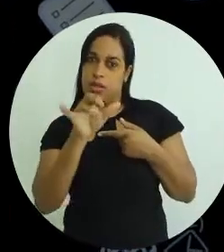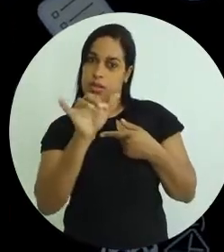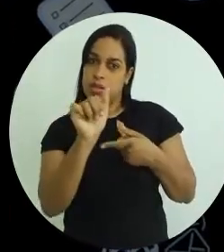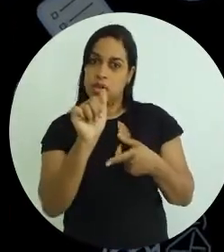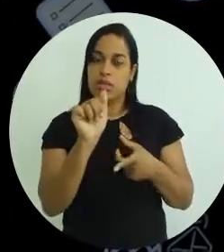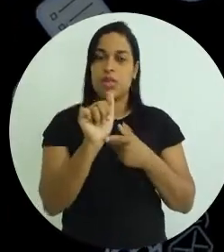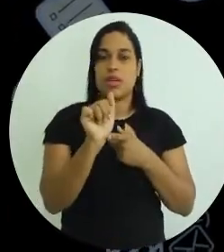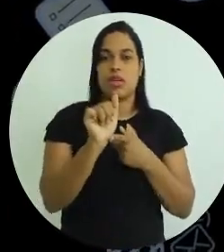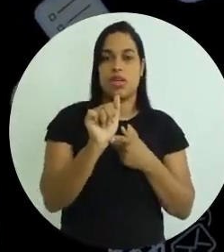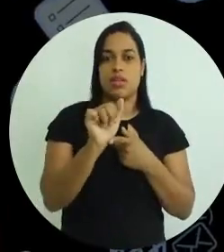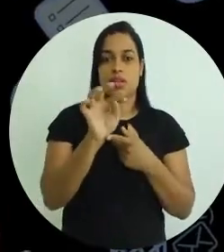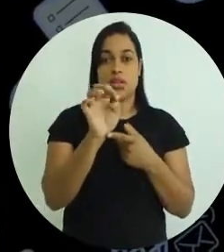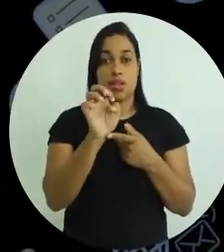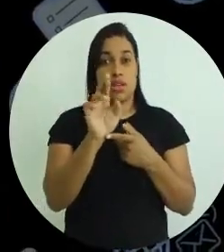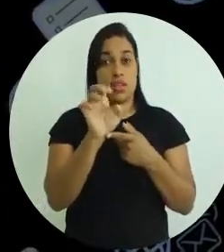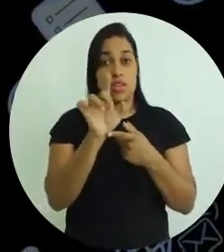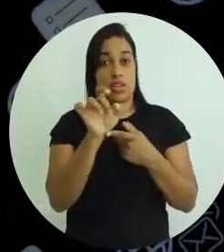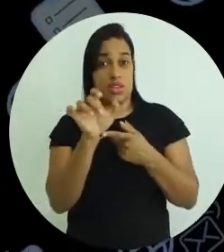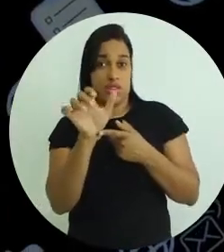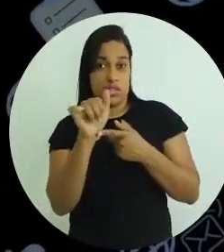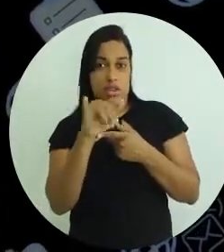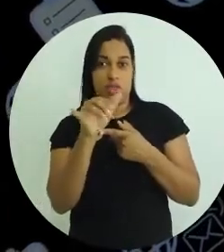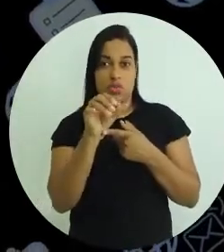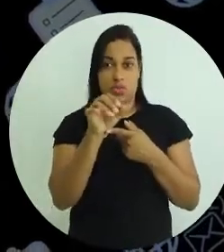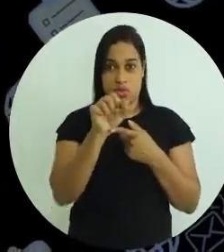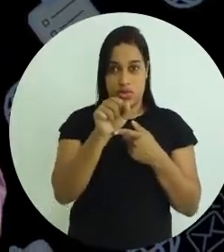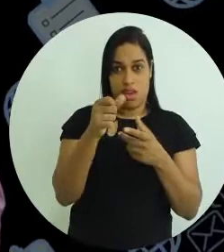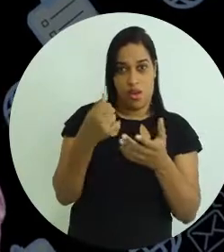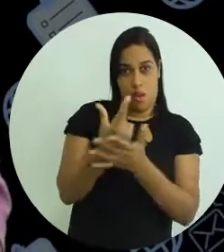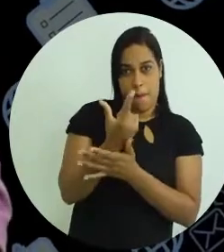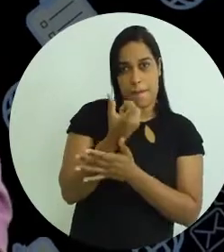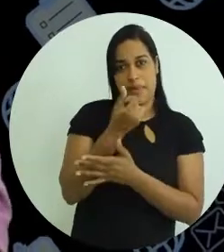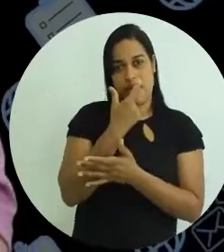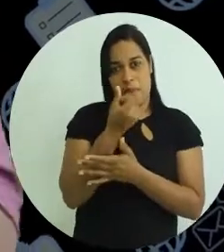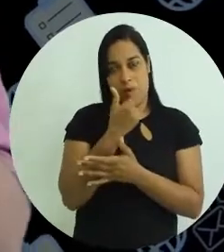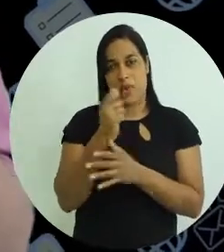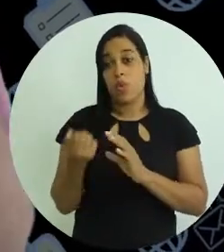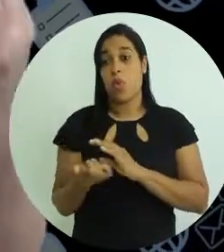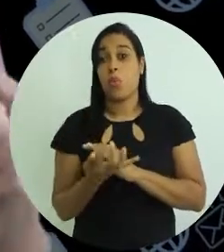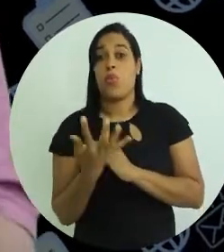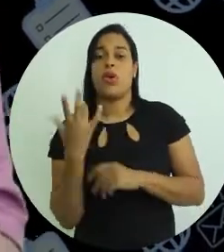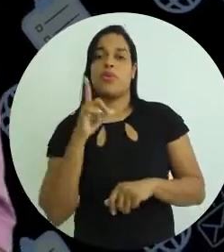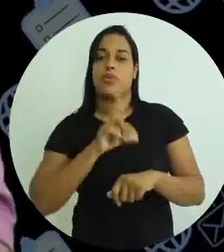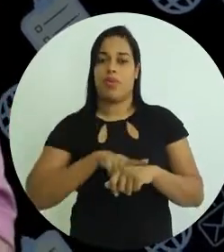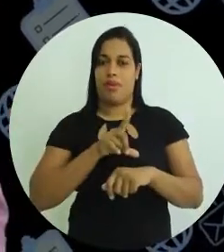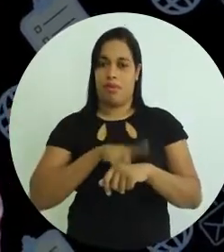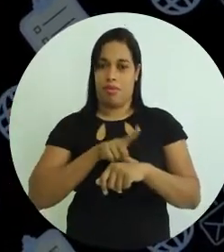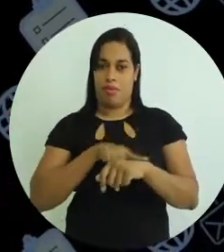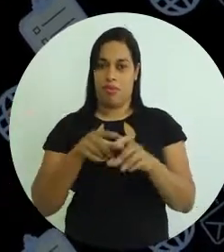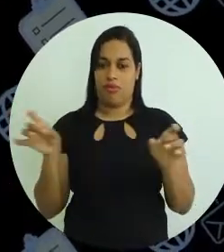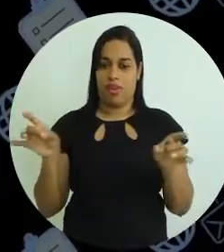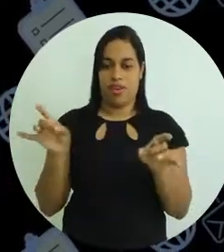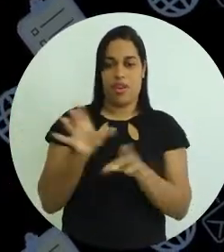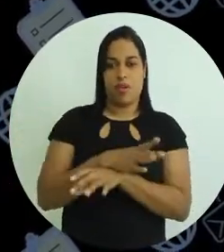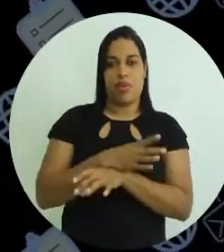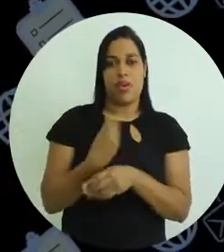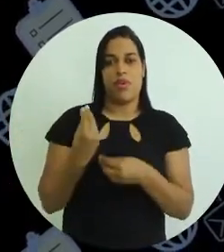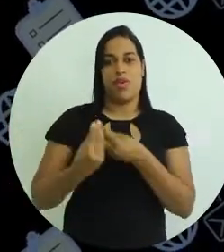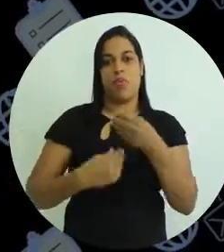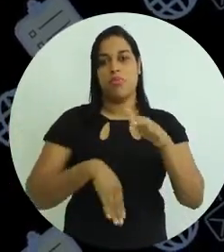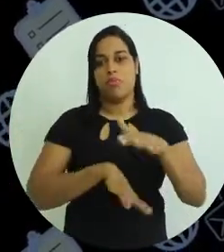Maria, Tereza ou José comprando o seu remédio. Você quer saber quantos foram, em quanto tempo vai acabar, como está o seu